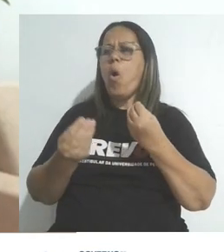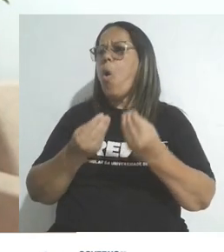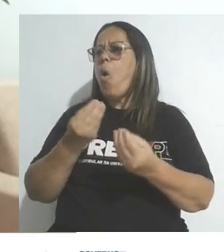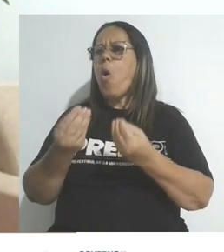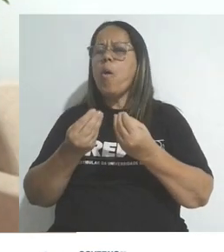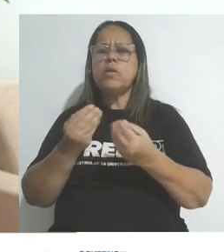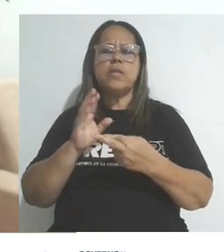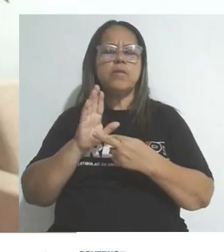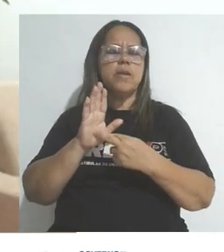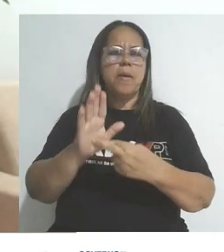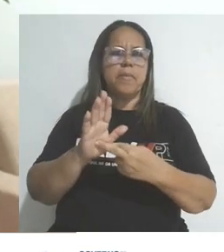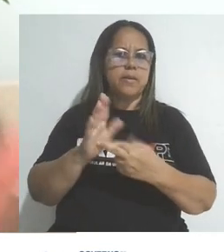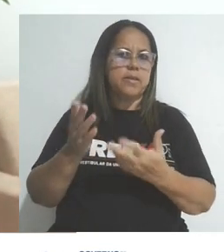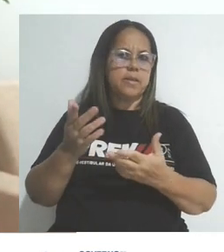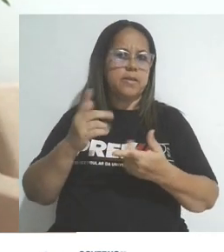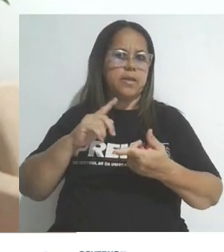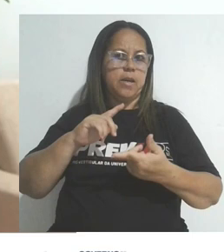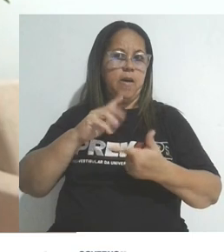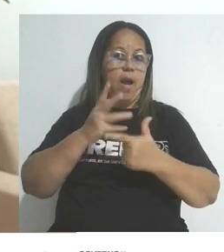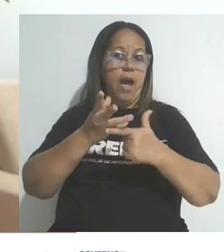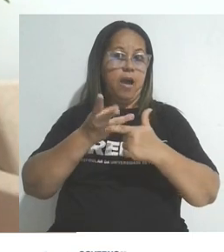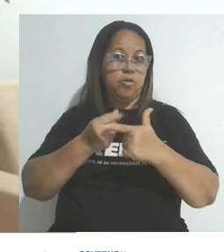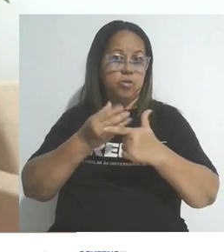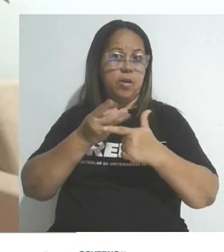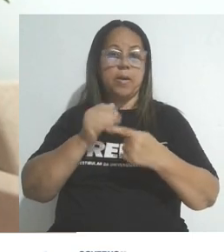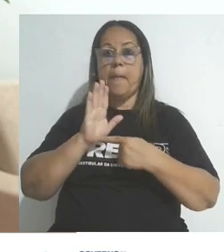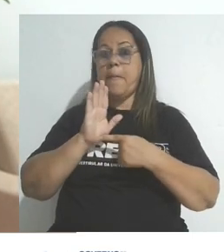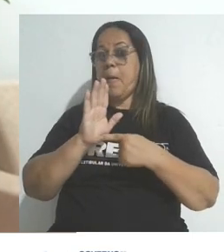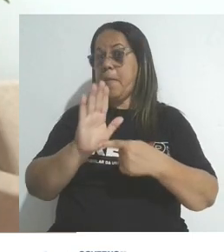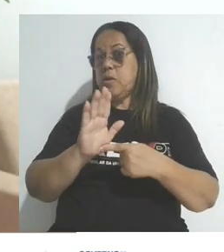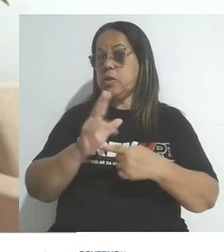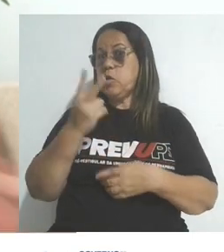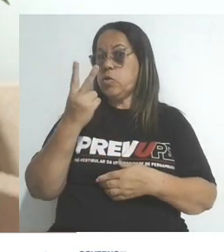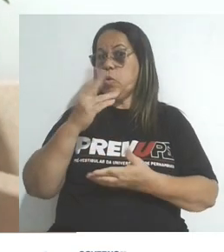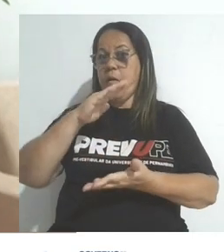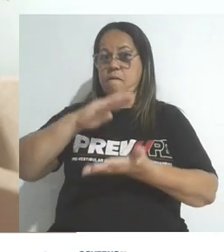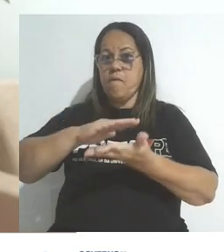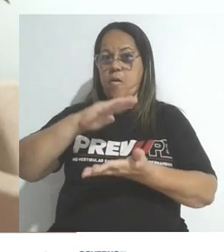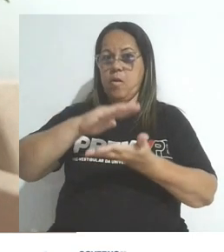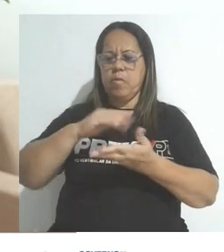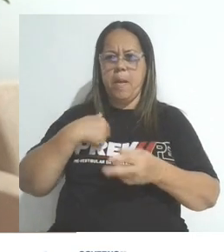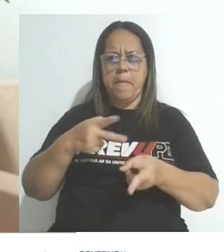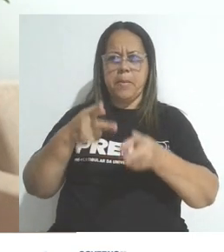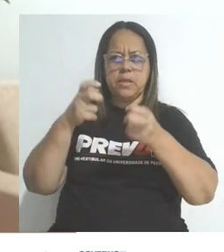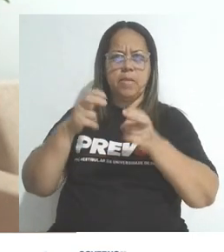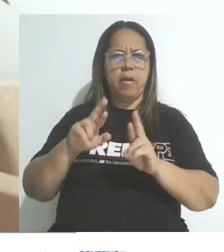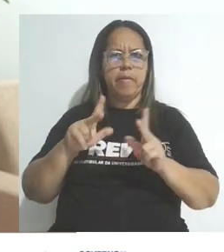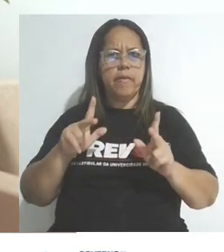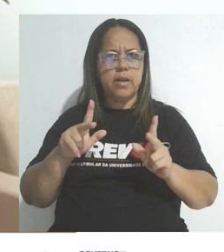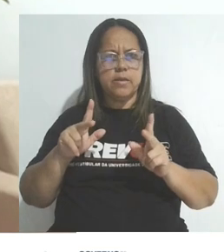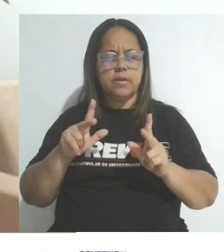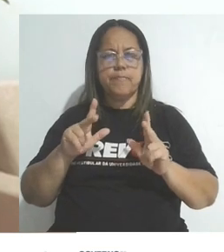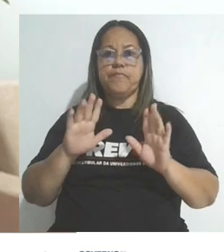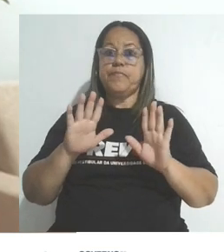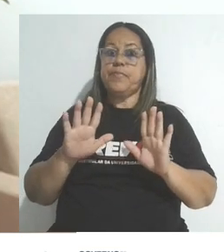termo dessa representação algébrica para representar esses dois volumes e ver a diferença entre eles?